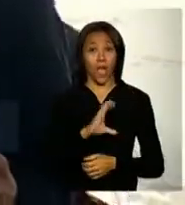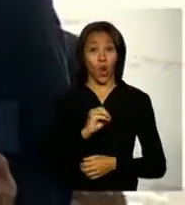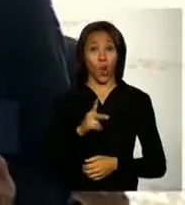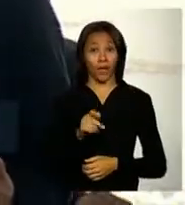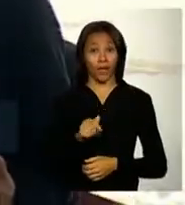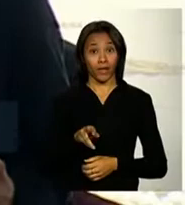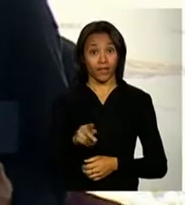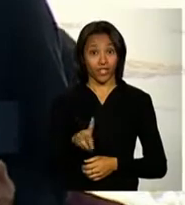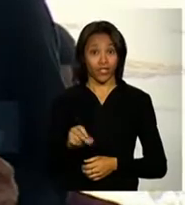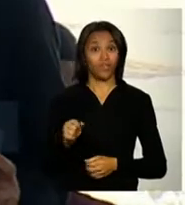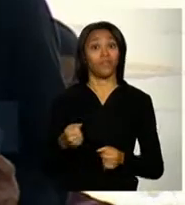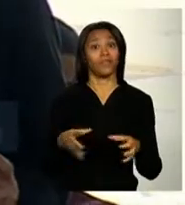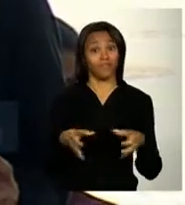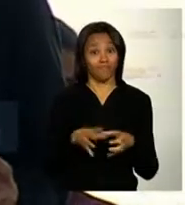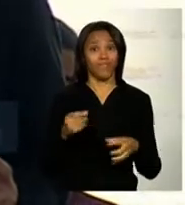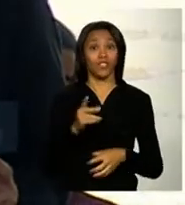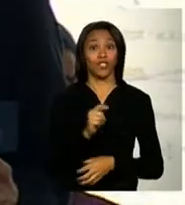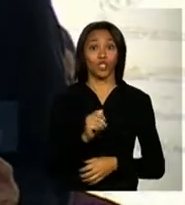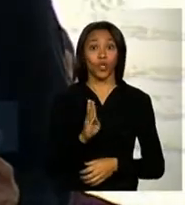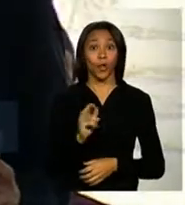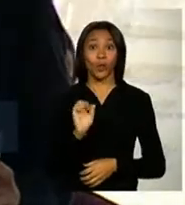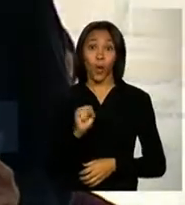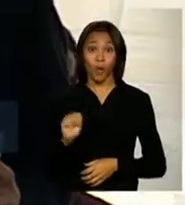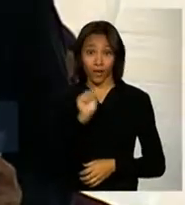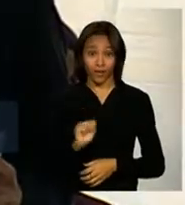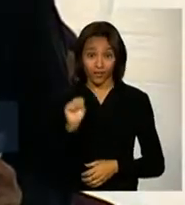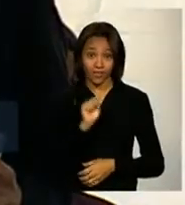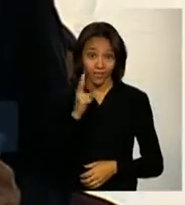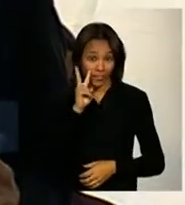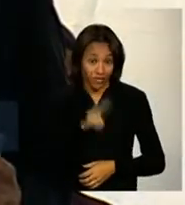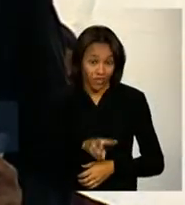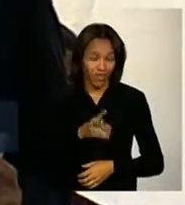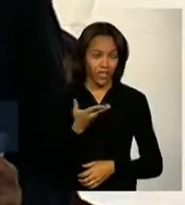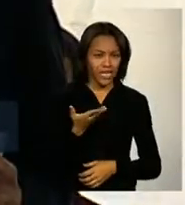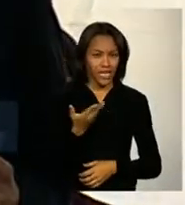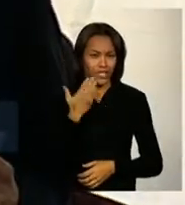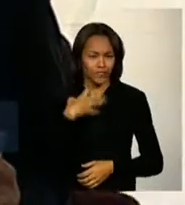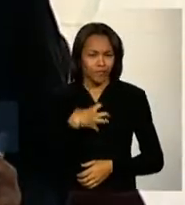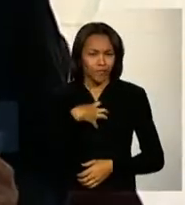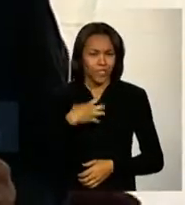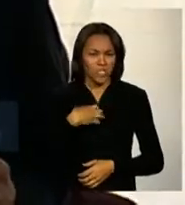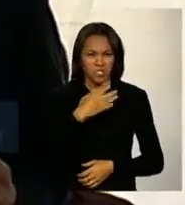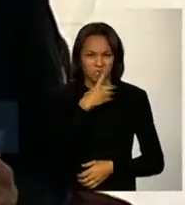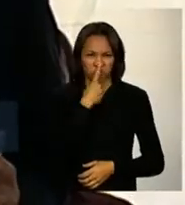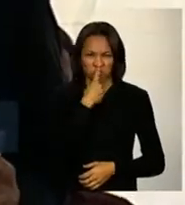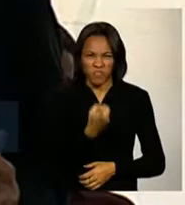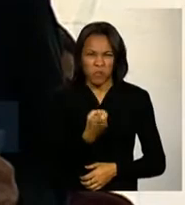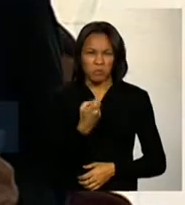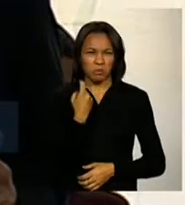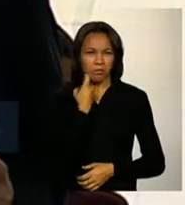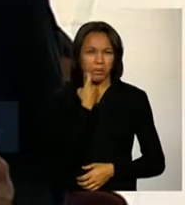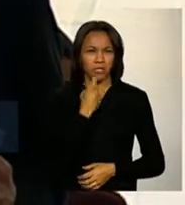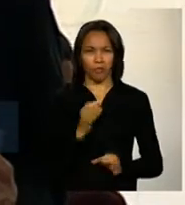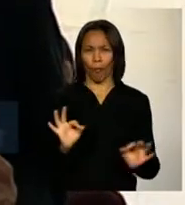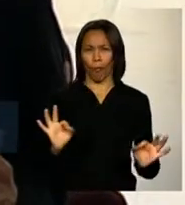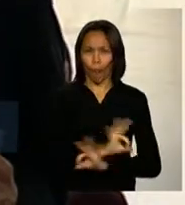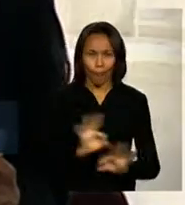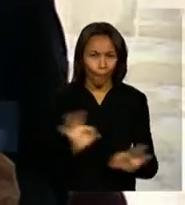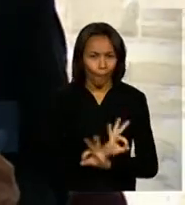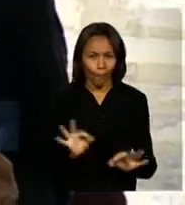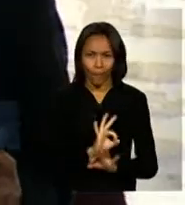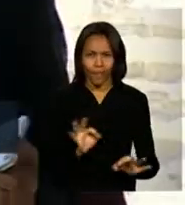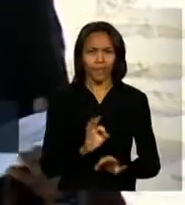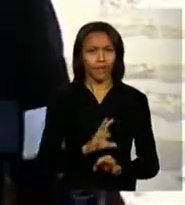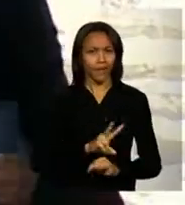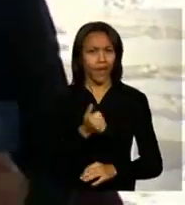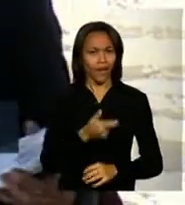Sobradinho vocês entram ali o caminhão é manipurado a gente não sente cheiro de peixe embora eles usam